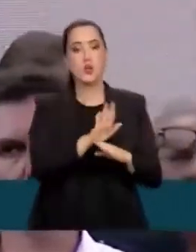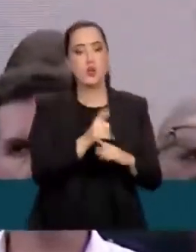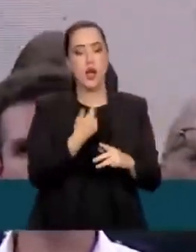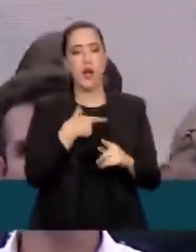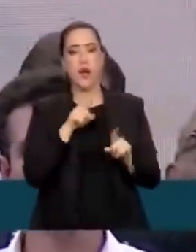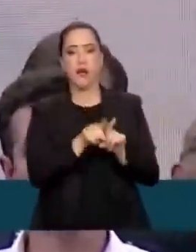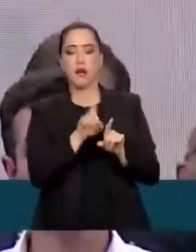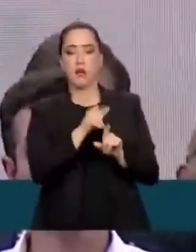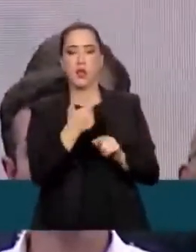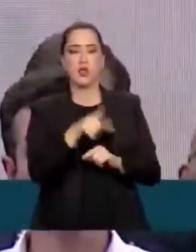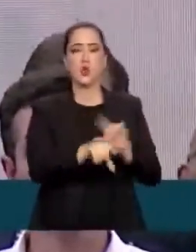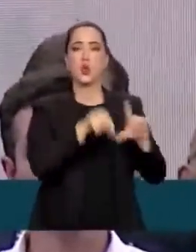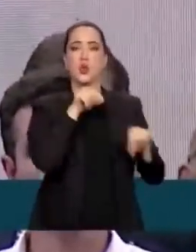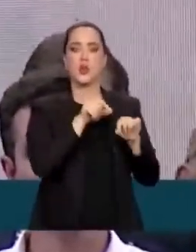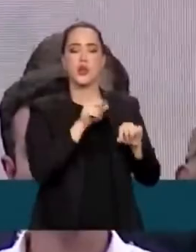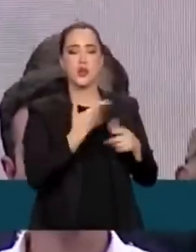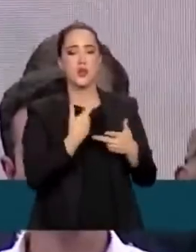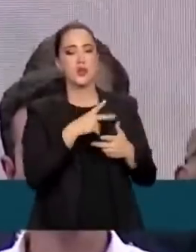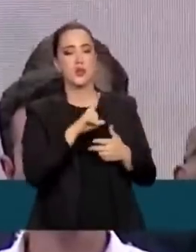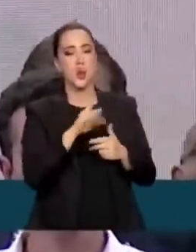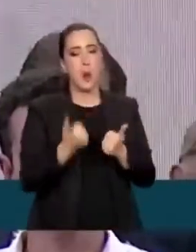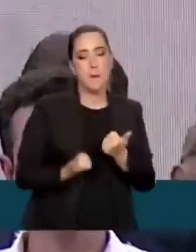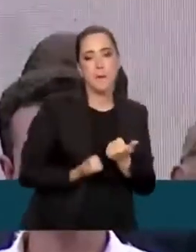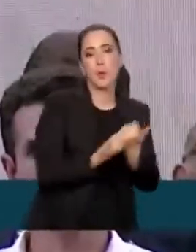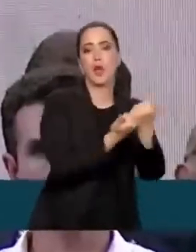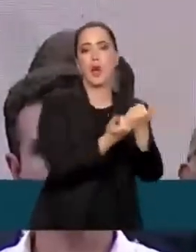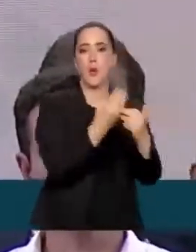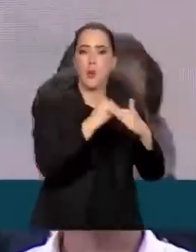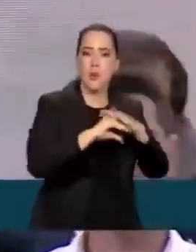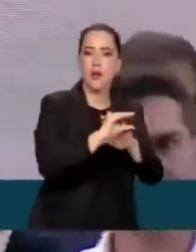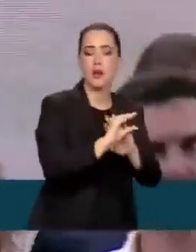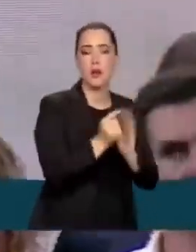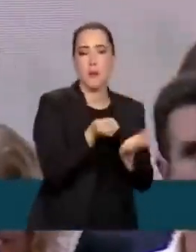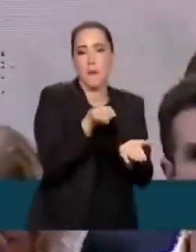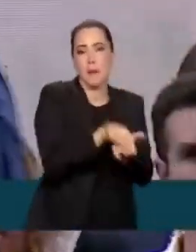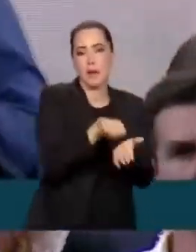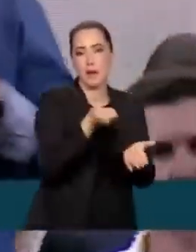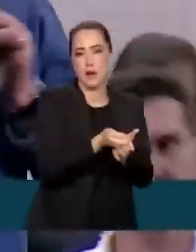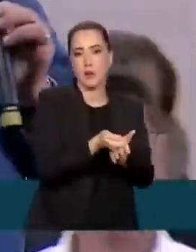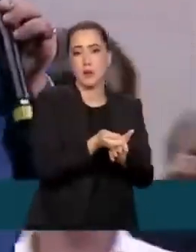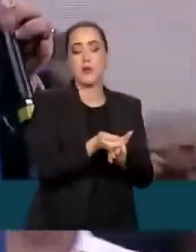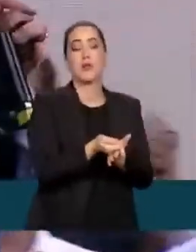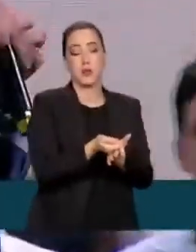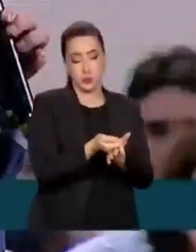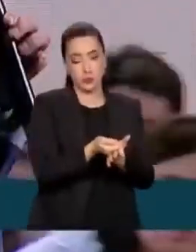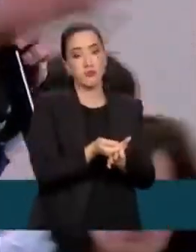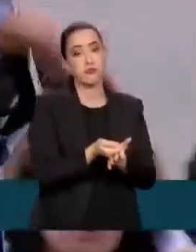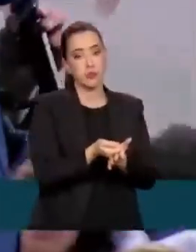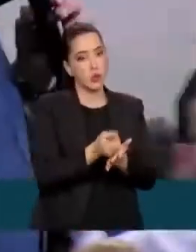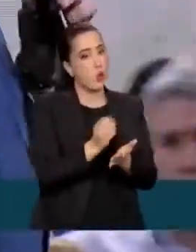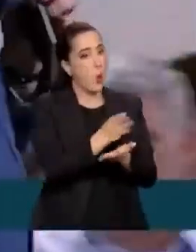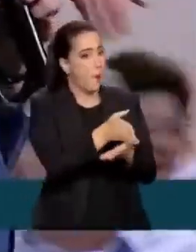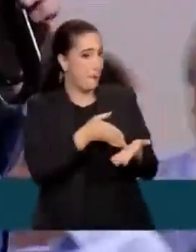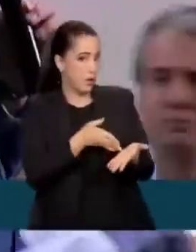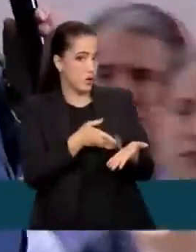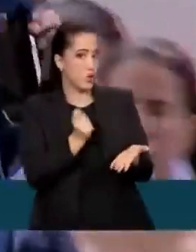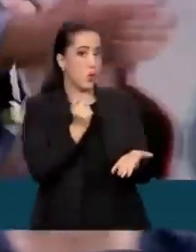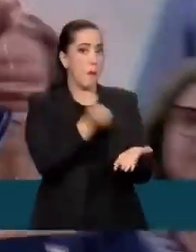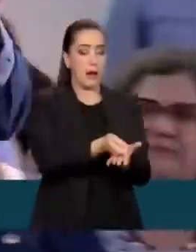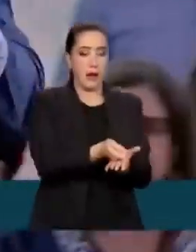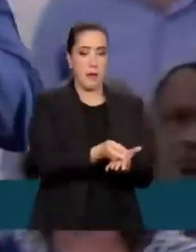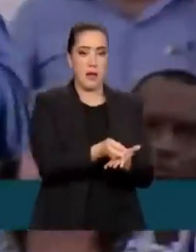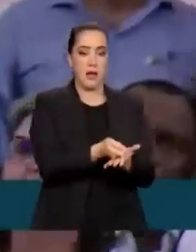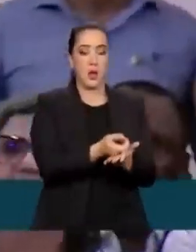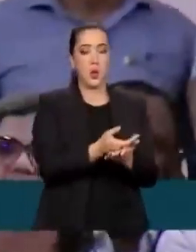tomar a decisão de dar um subsídio para financiar o pagamento ou uma parte do pagamento